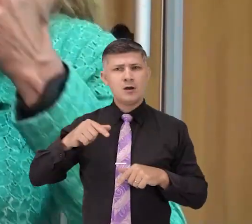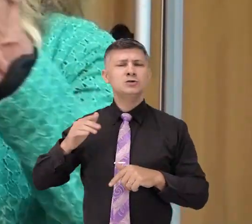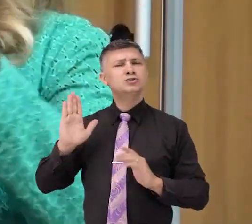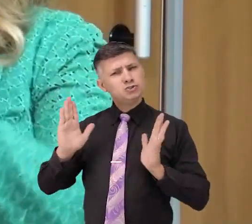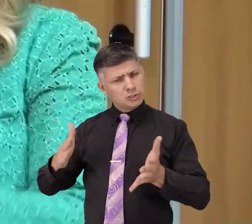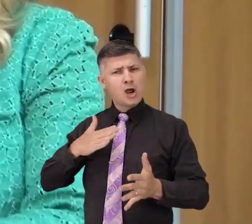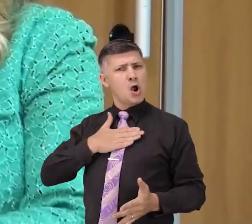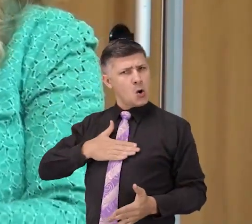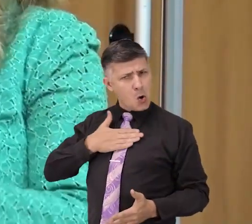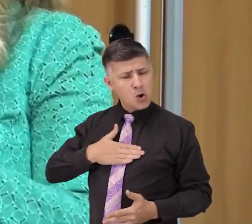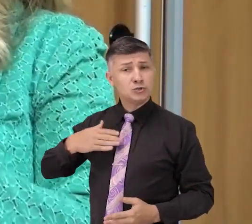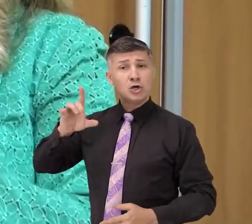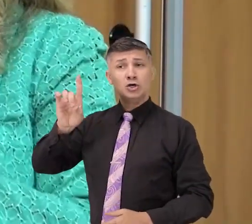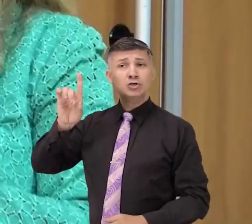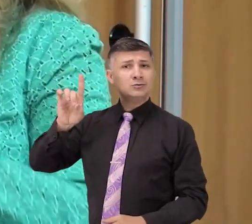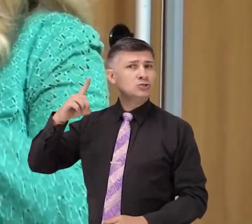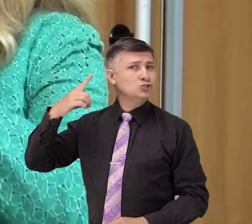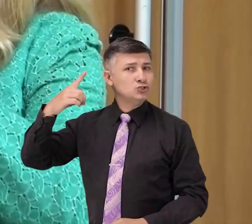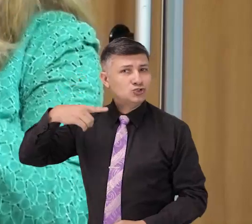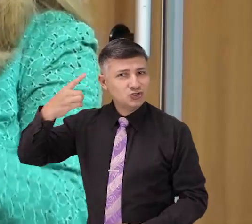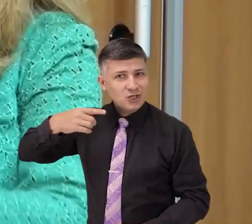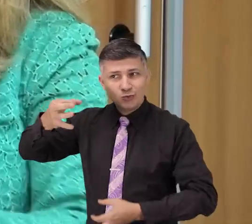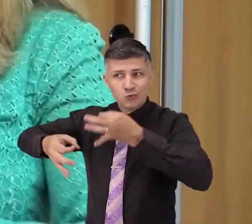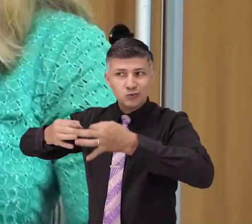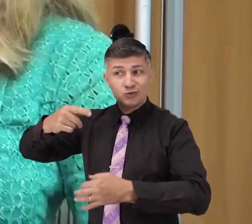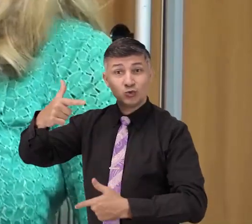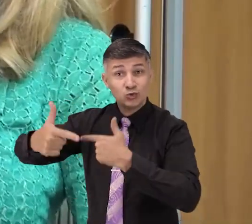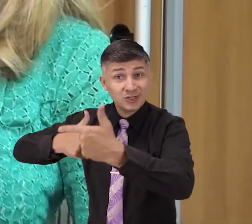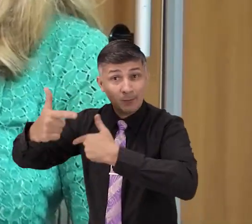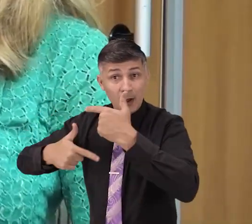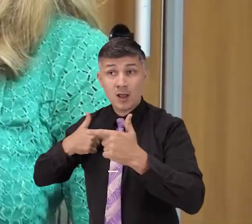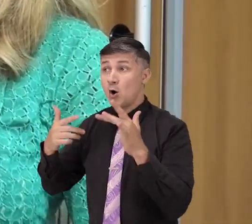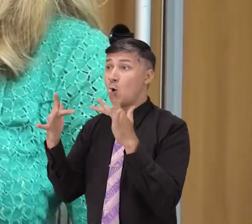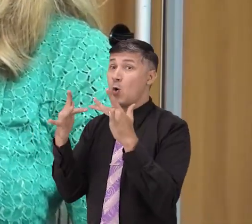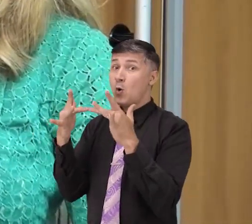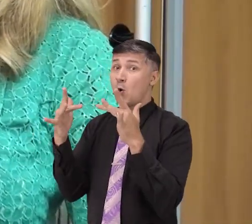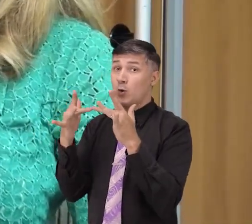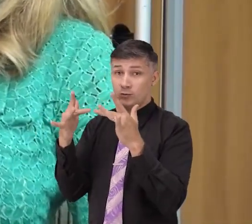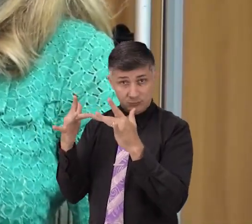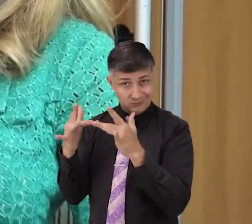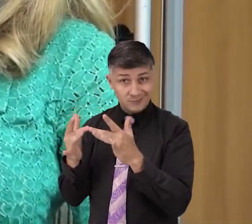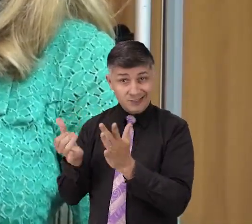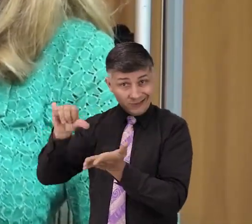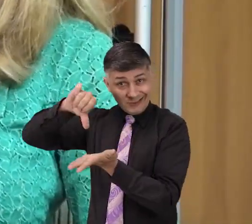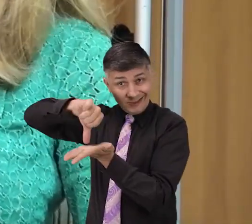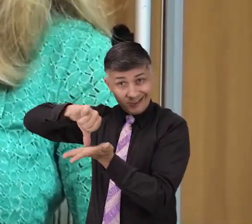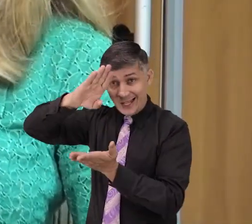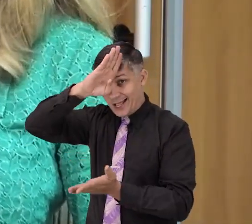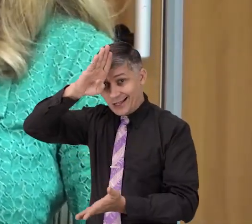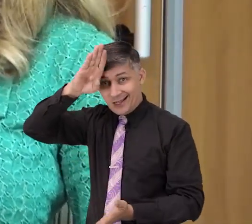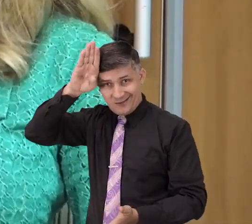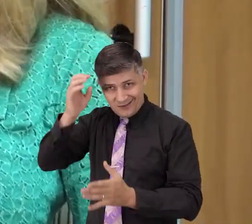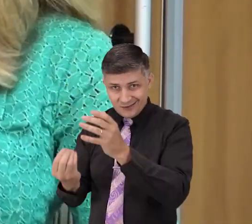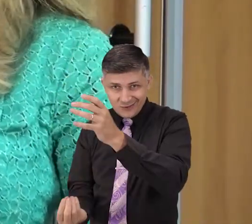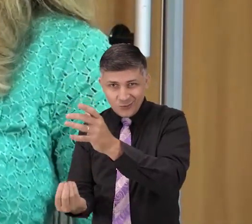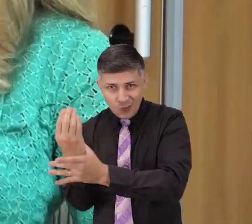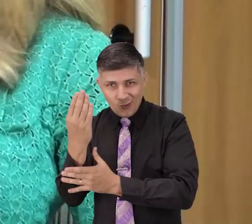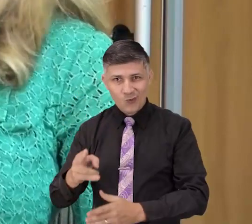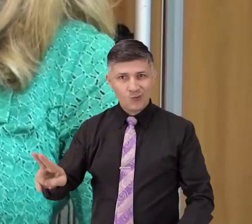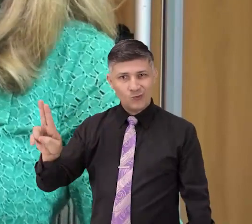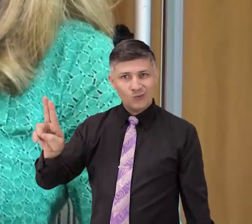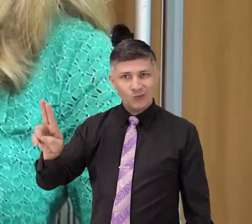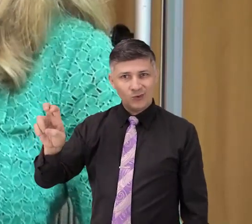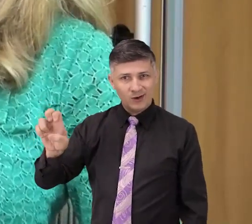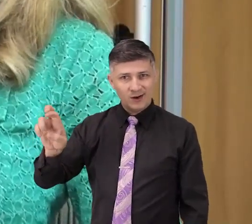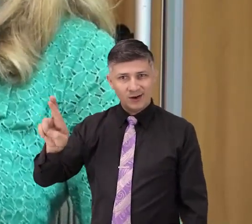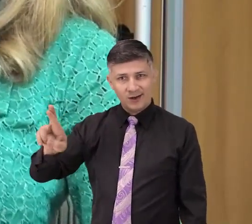Né, gostava muito já de direito de trabalho, também foi um contato que eu tive através do centro acadêmico que nós formamos